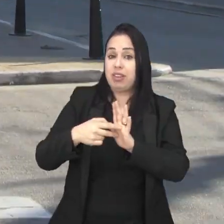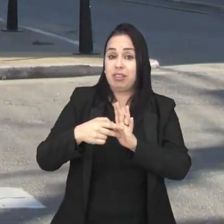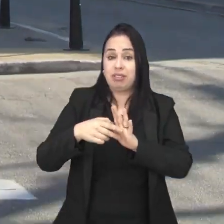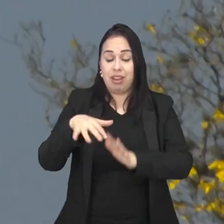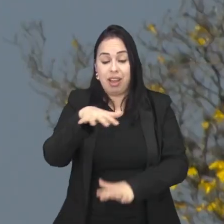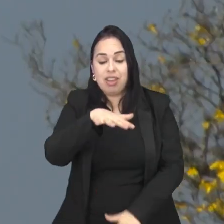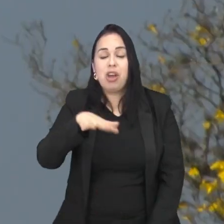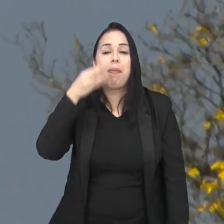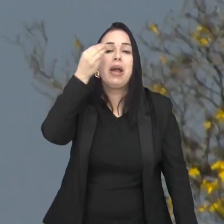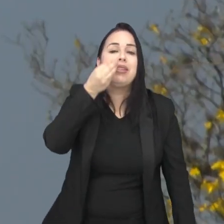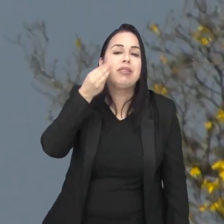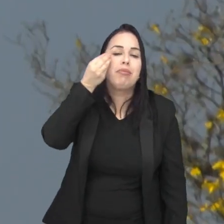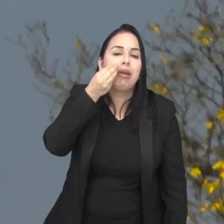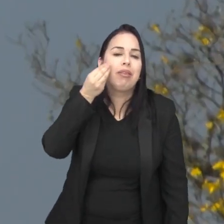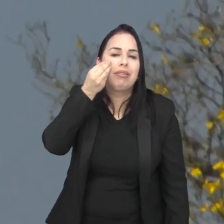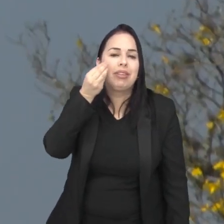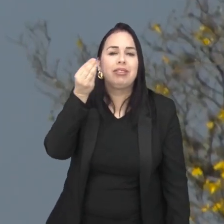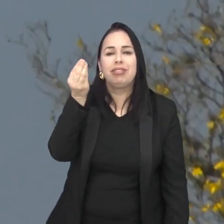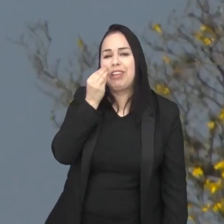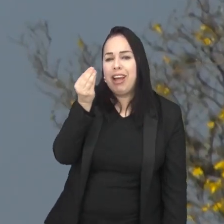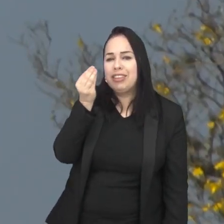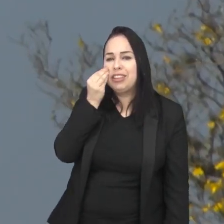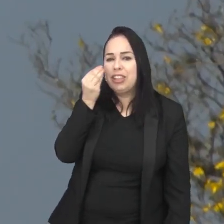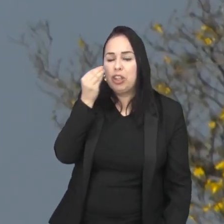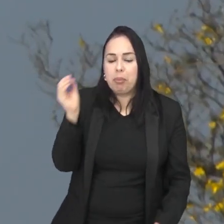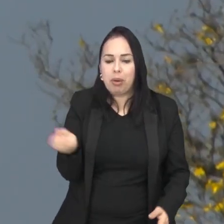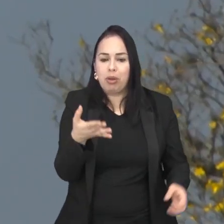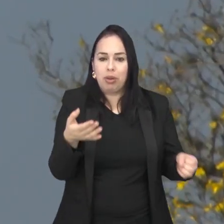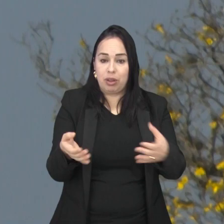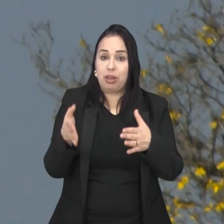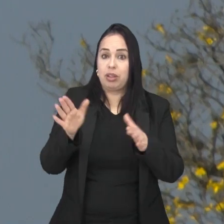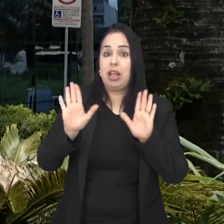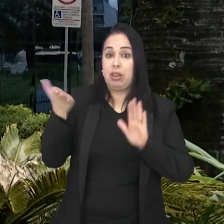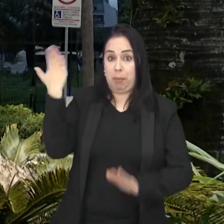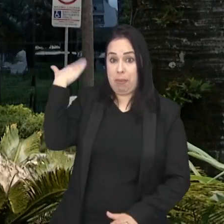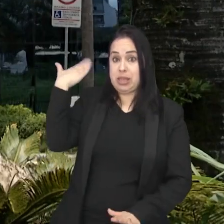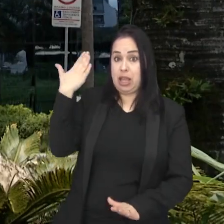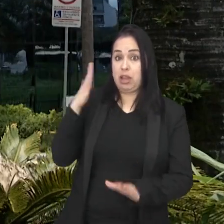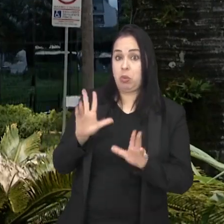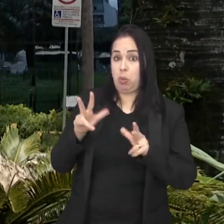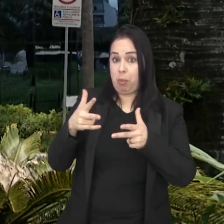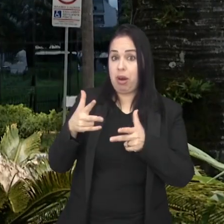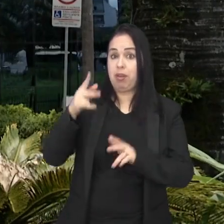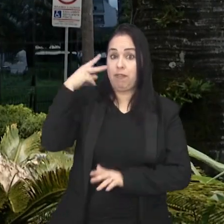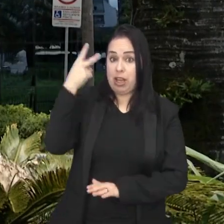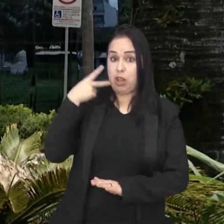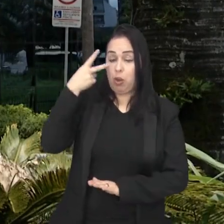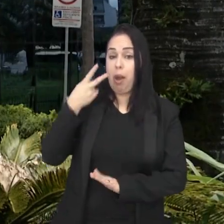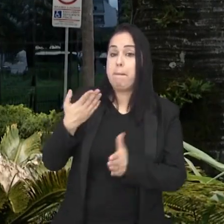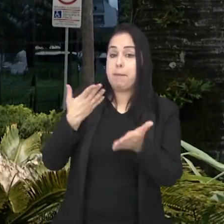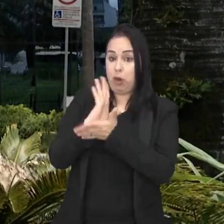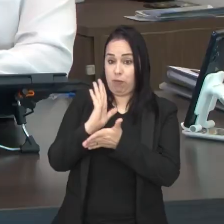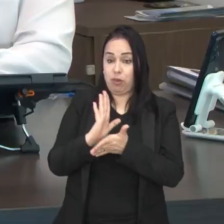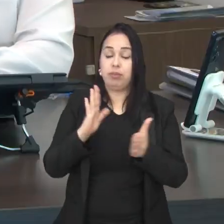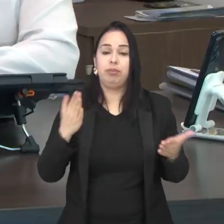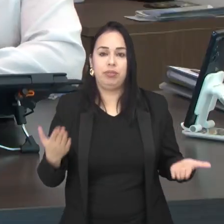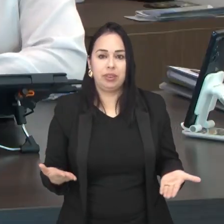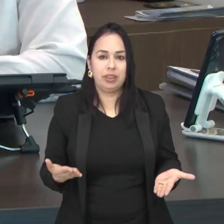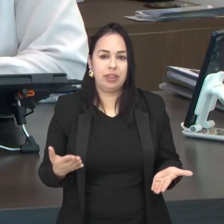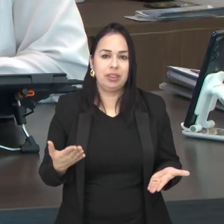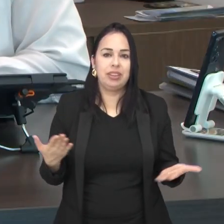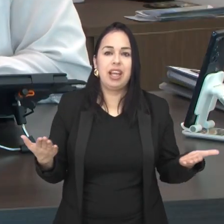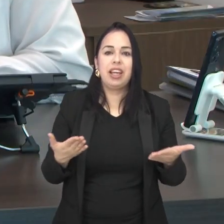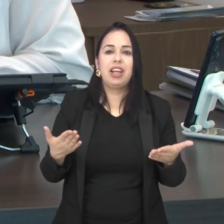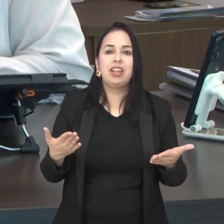ou seja, um ambiente experimental para testes de novos produtos, que foi aprovado pela Câmara em abril. E o